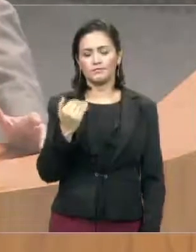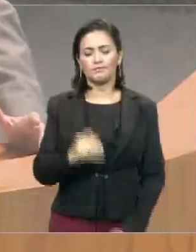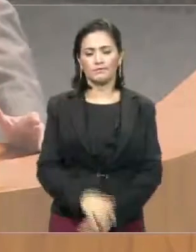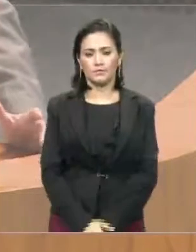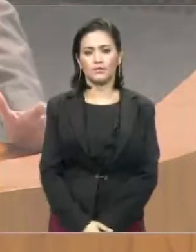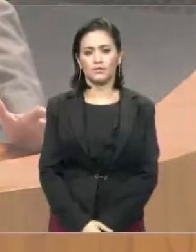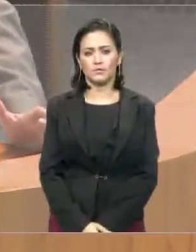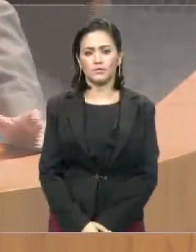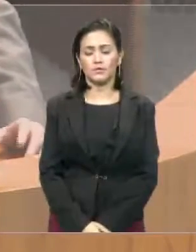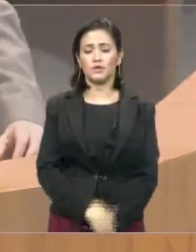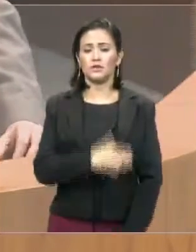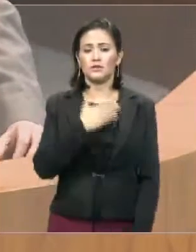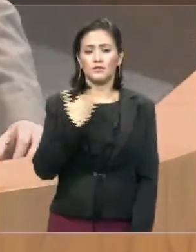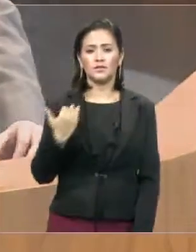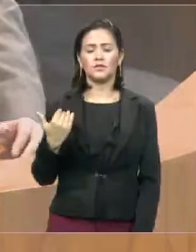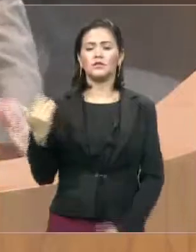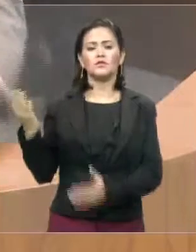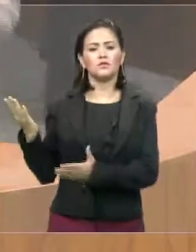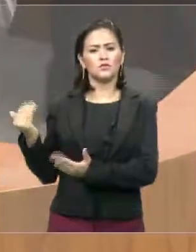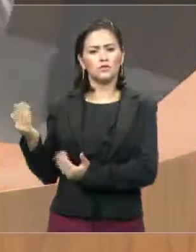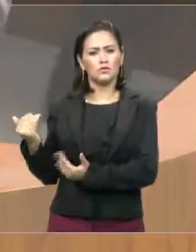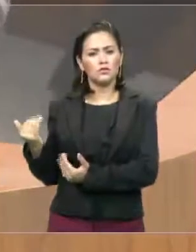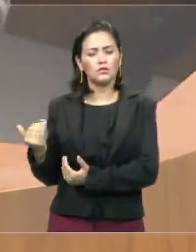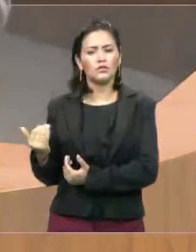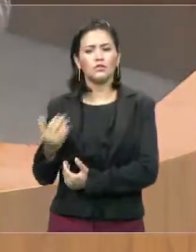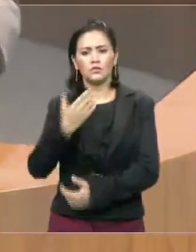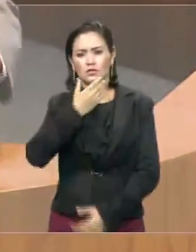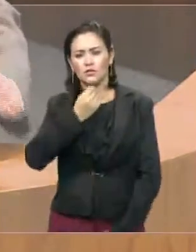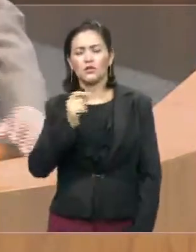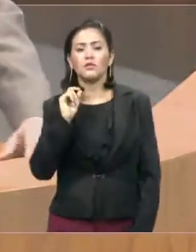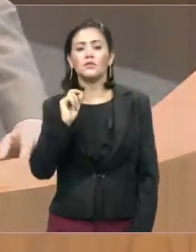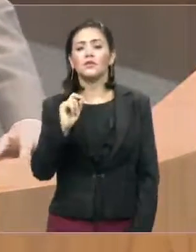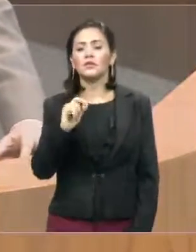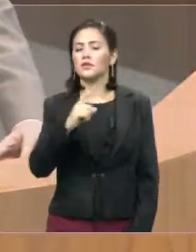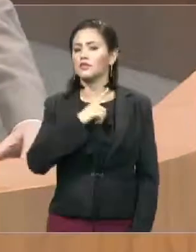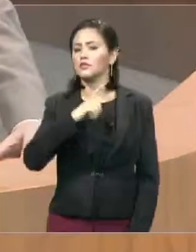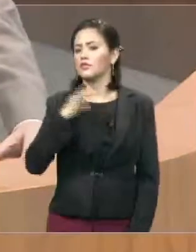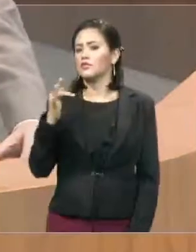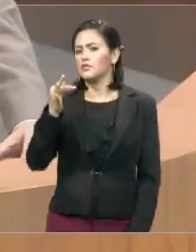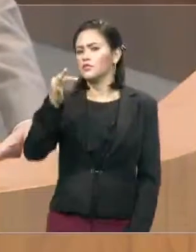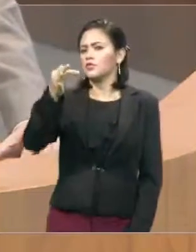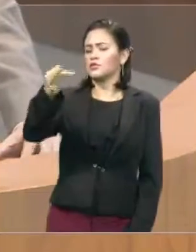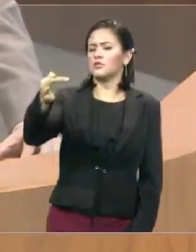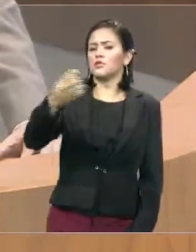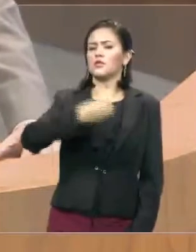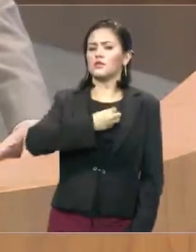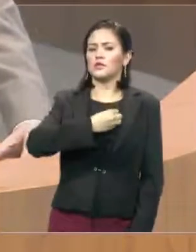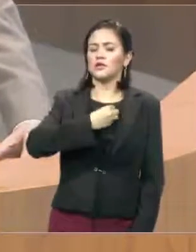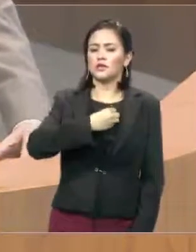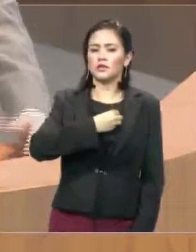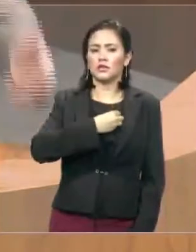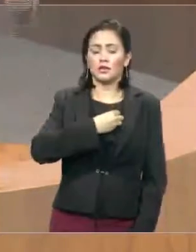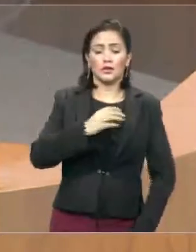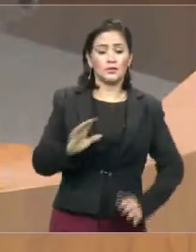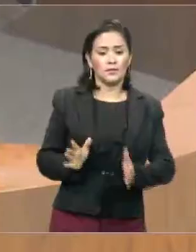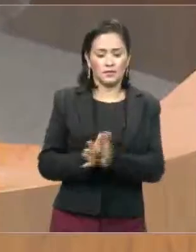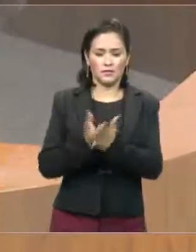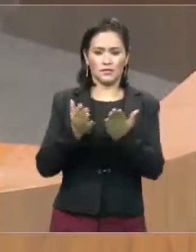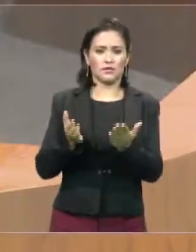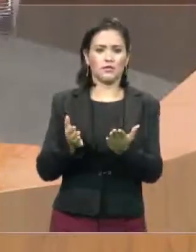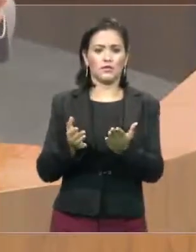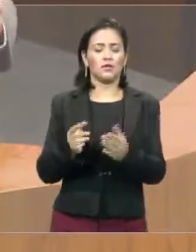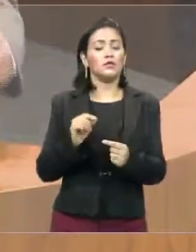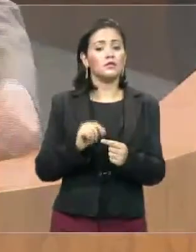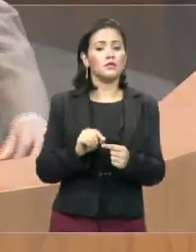Perdemos um jovem que tinha um futuro brilhante pela frente. Uma pessoa que fazia o mundo